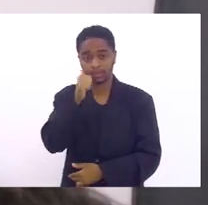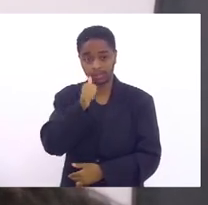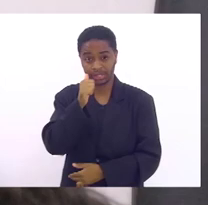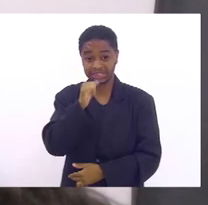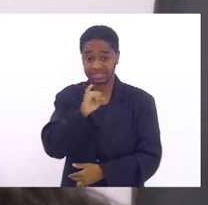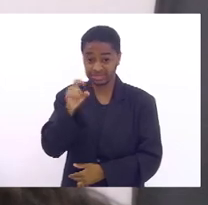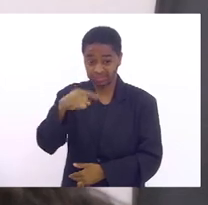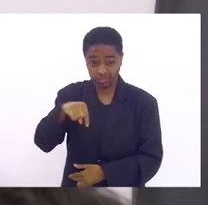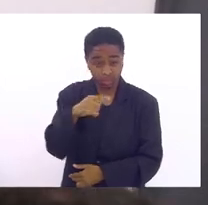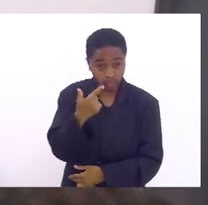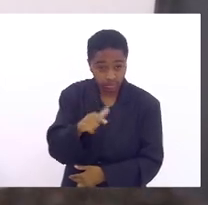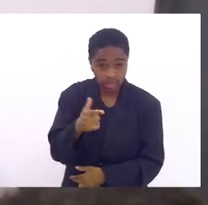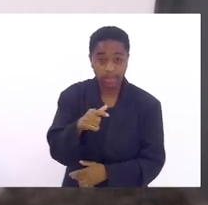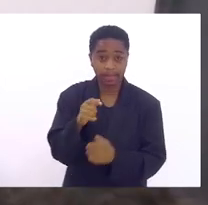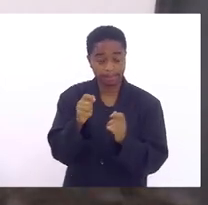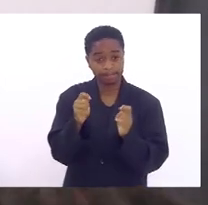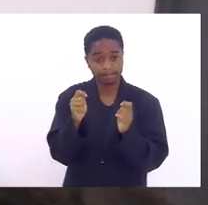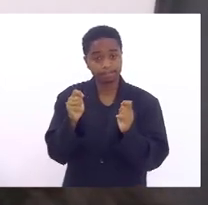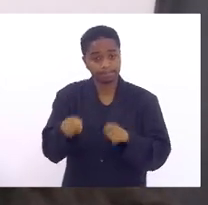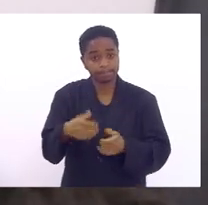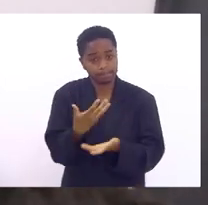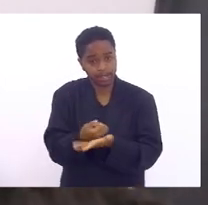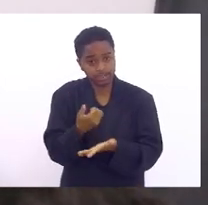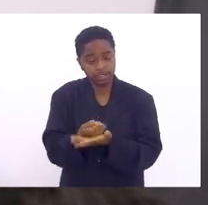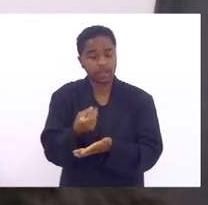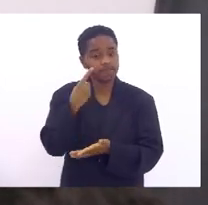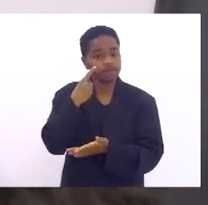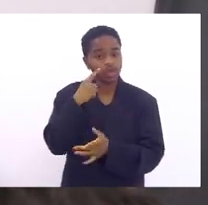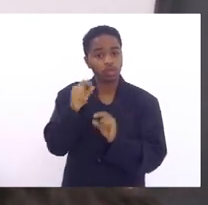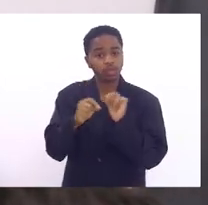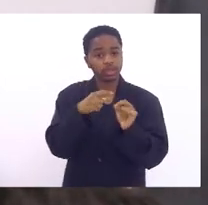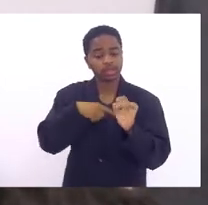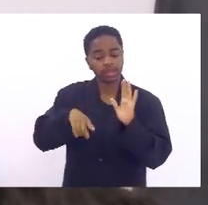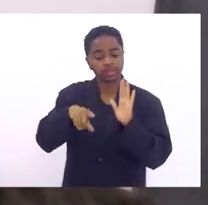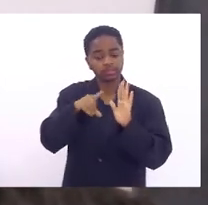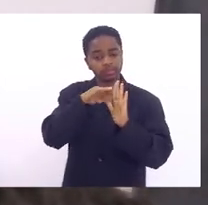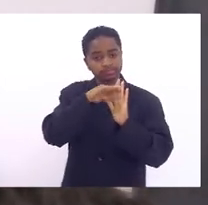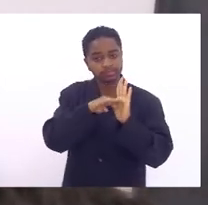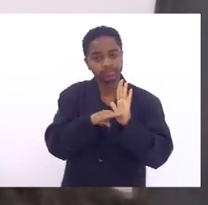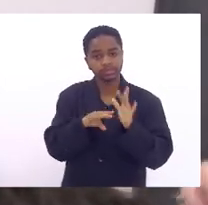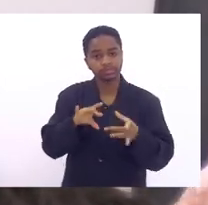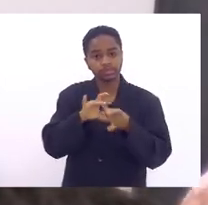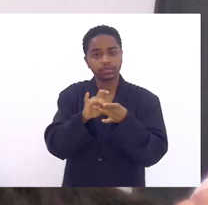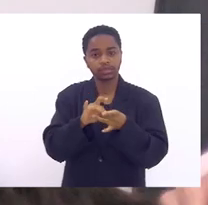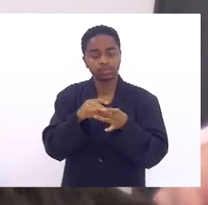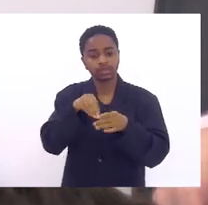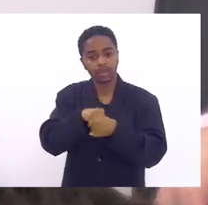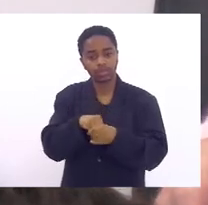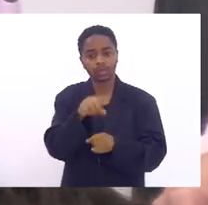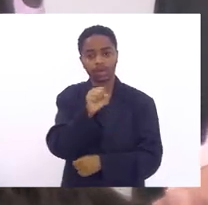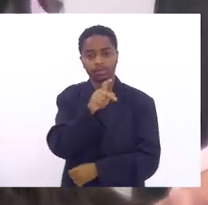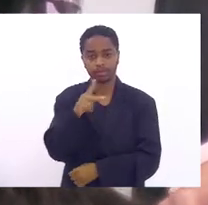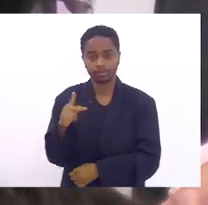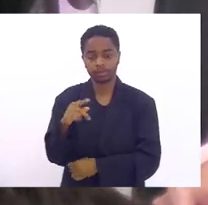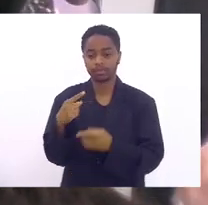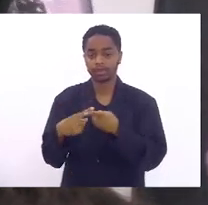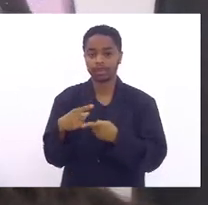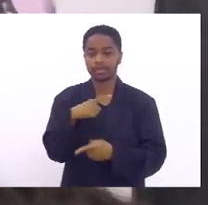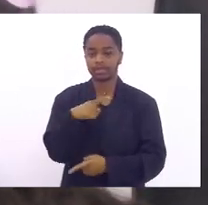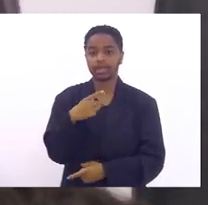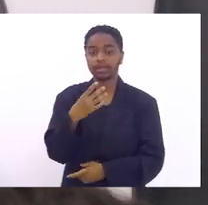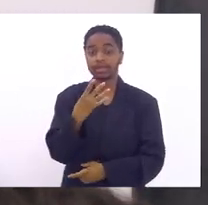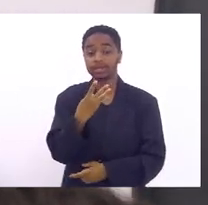favor baixe mexam Vejam o que que temos nessa nessa funcionalidade Desse nosso aplicativo nós tivemos mais de